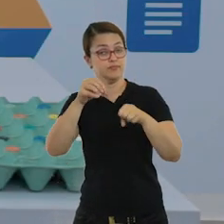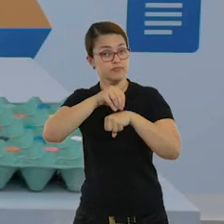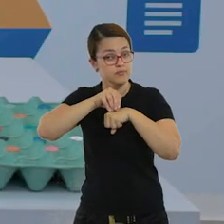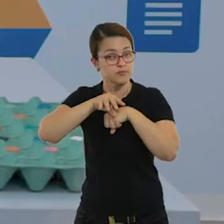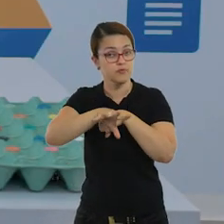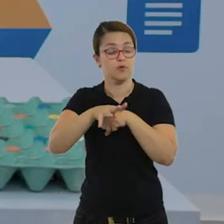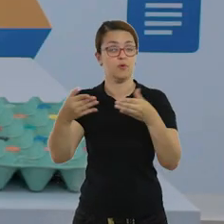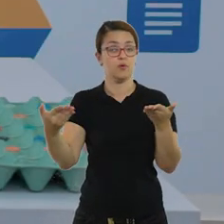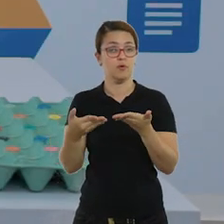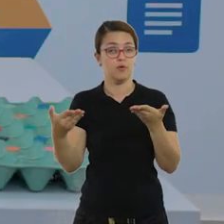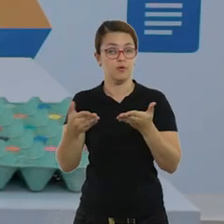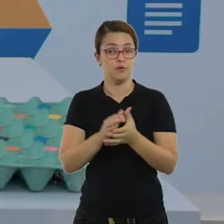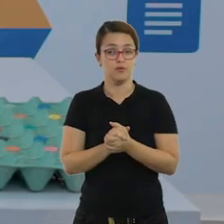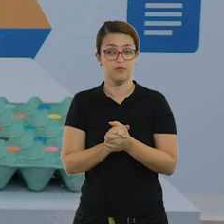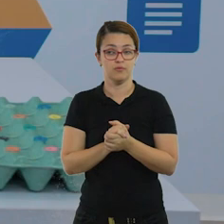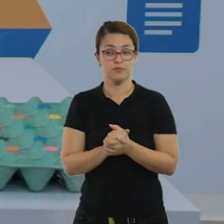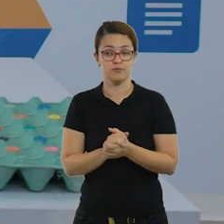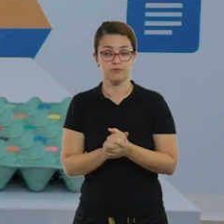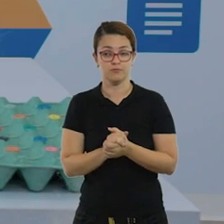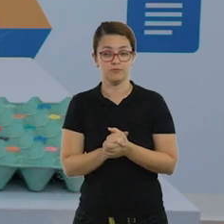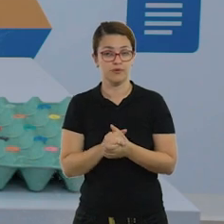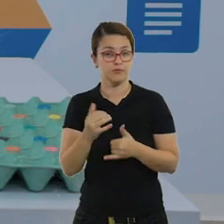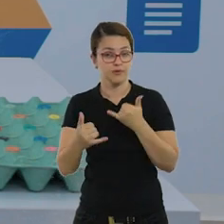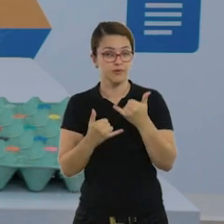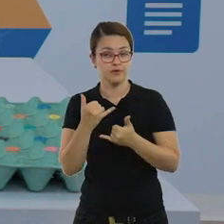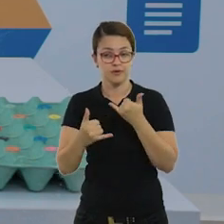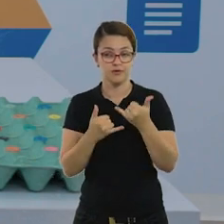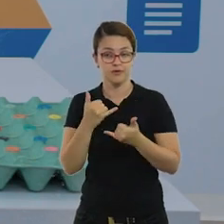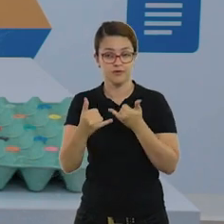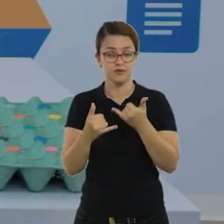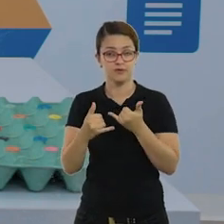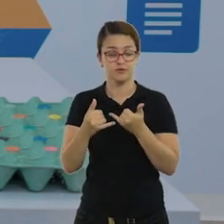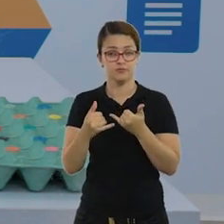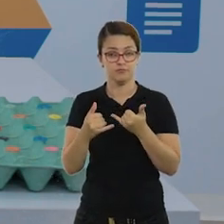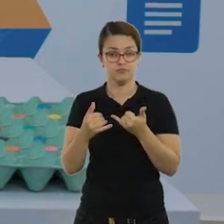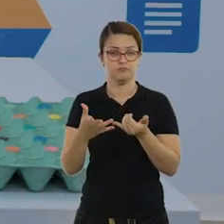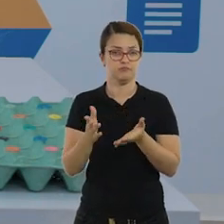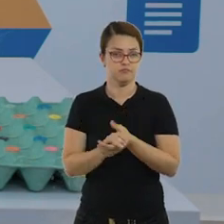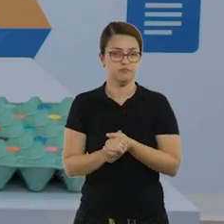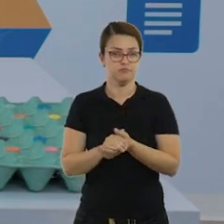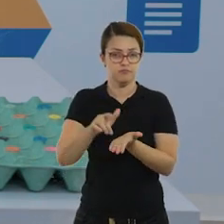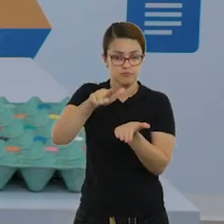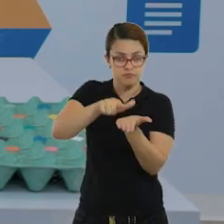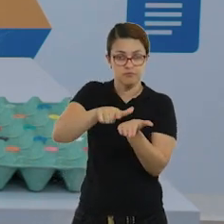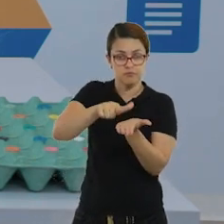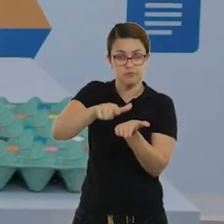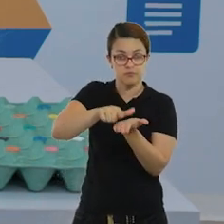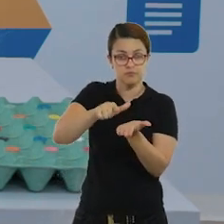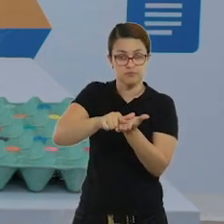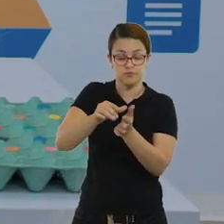terceira e última sugestão de hoje é a pintura por sopro. Então vocês vão precisar de uma folha,